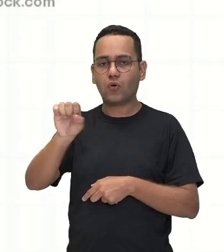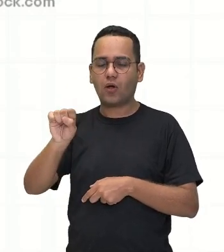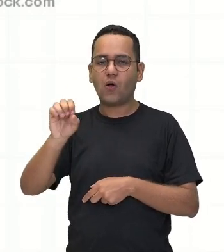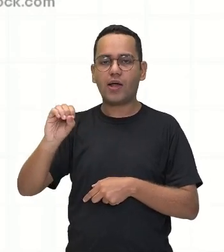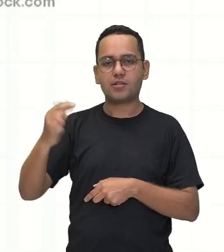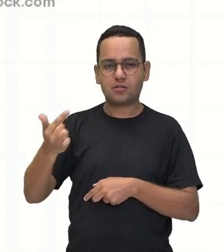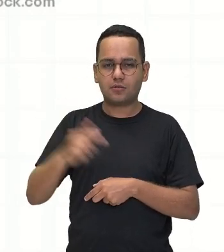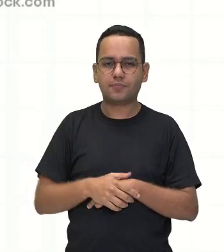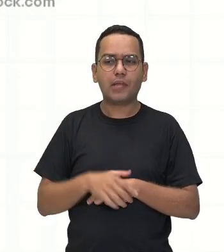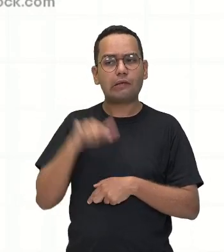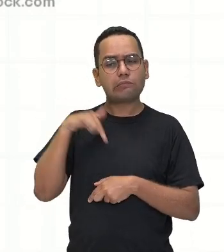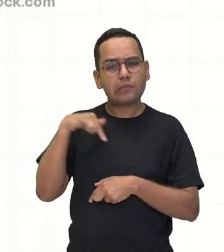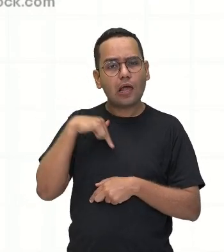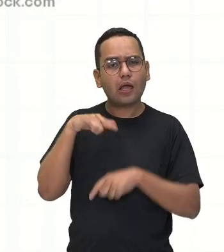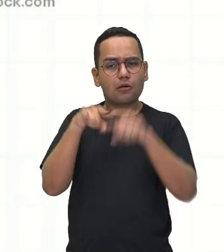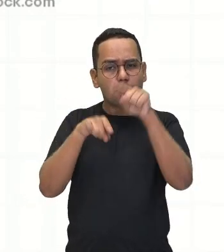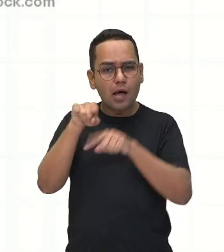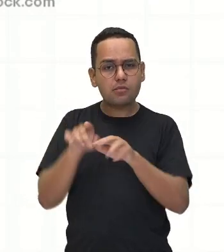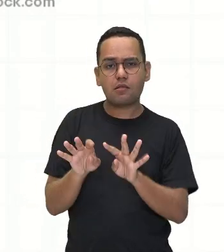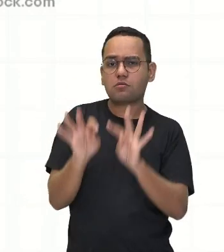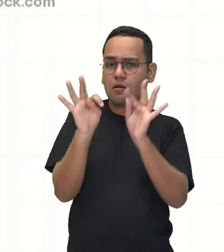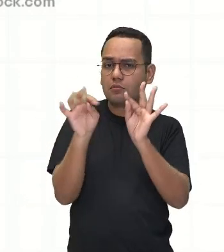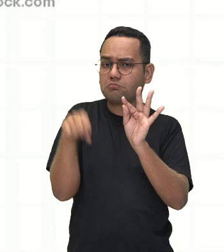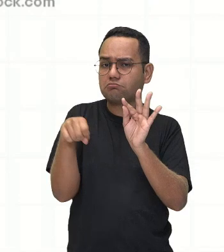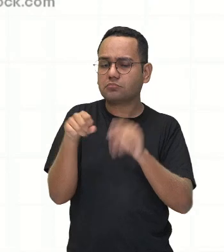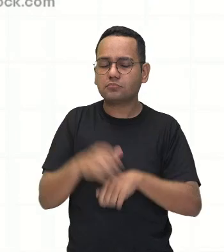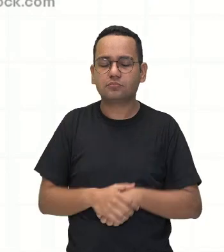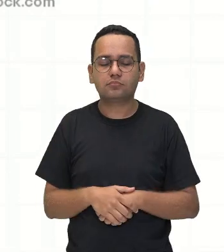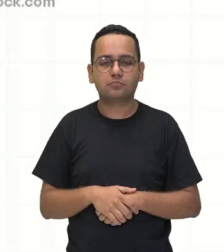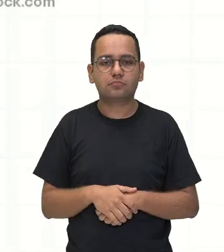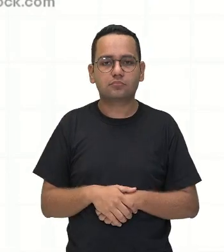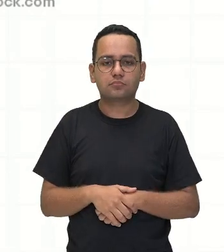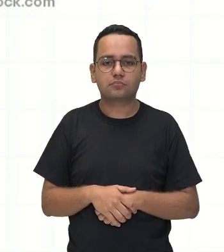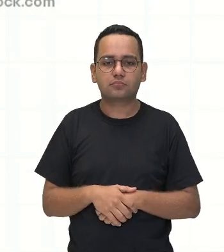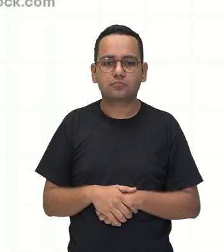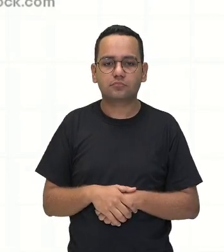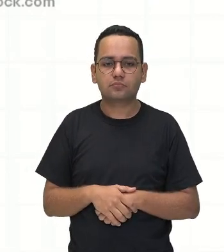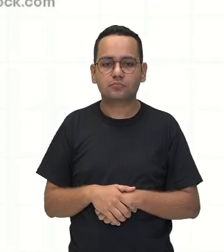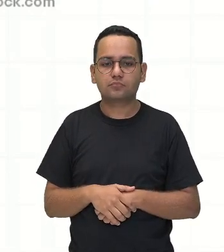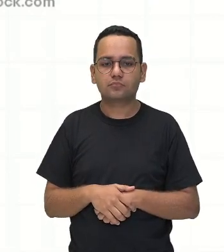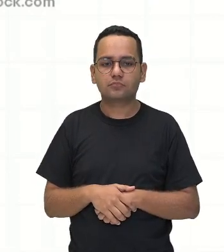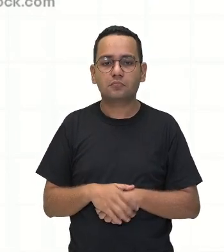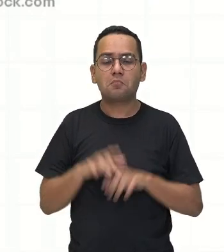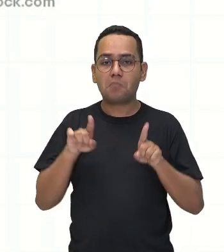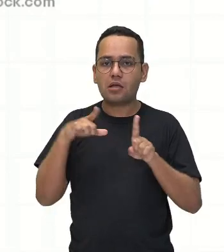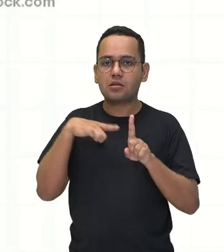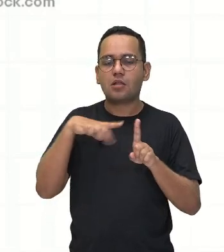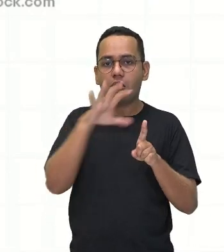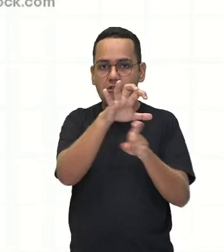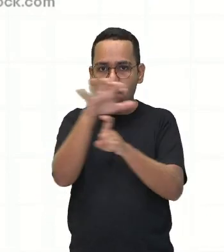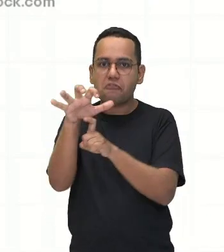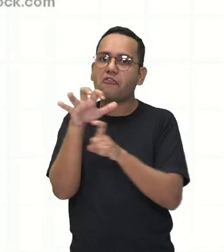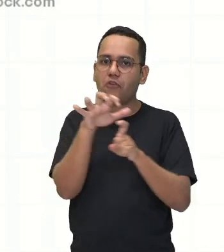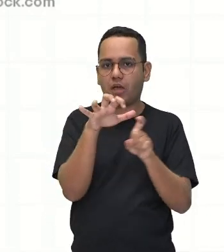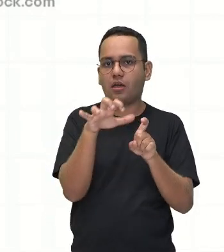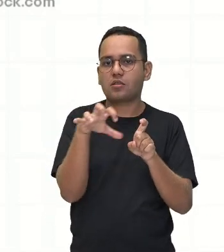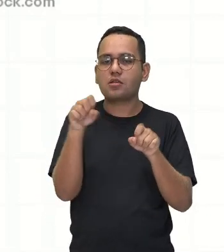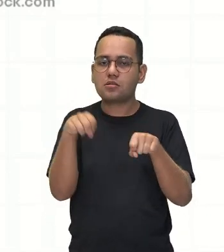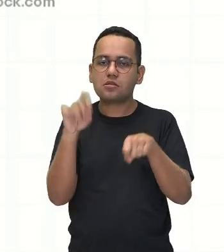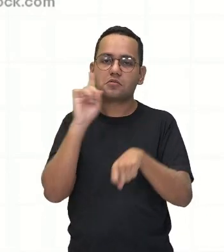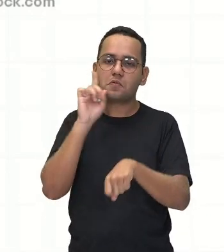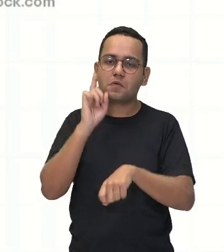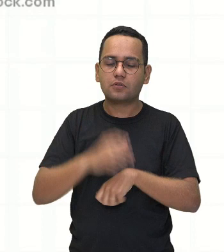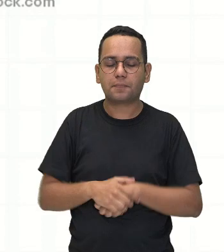equipamentos tecnológicos e que esses equipamentos tecnológicos eles têm influência no dia a dia. E também um